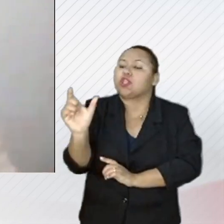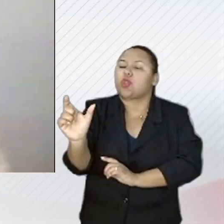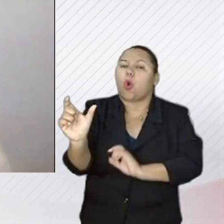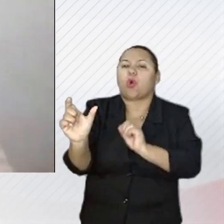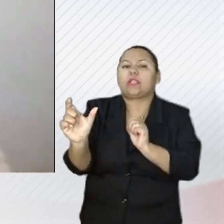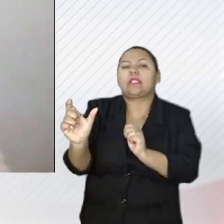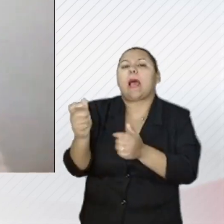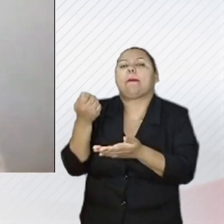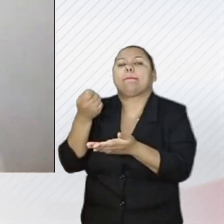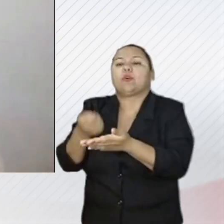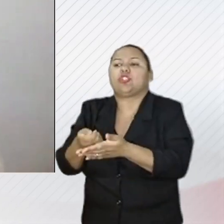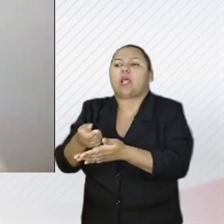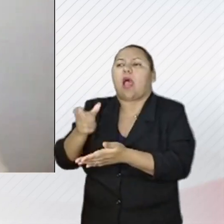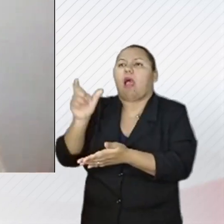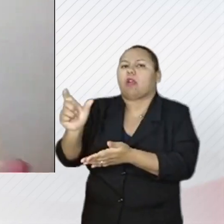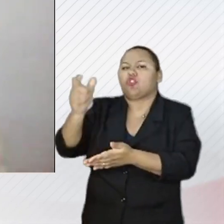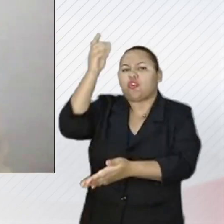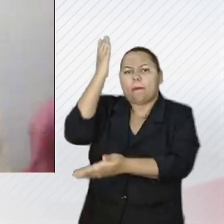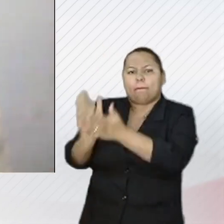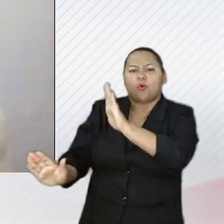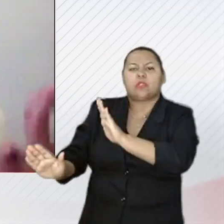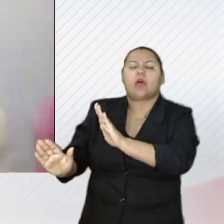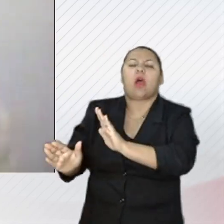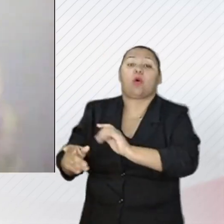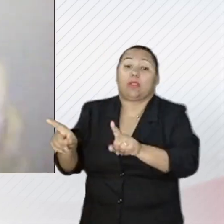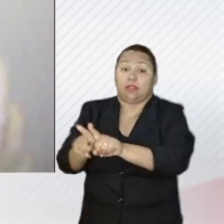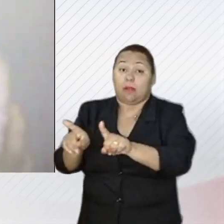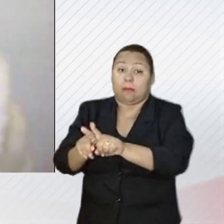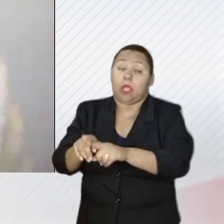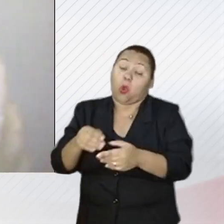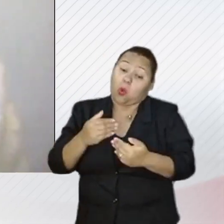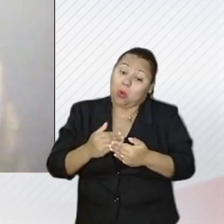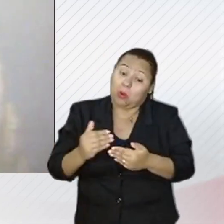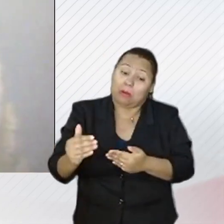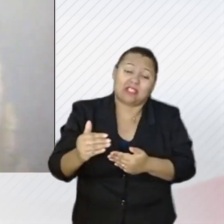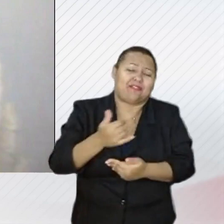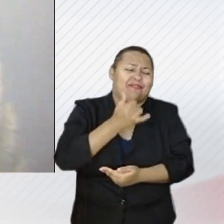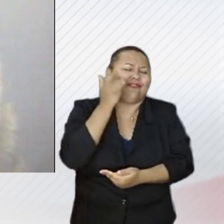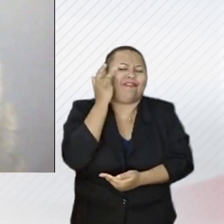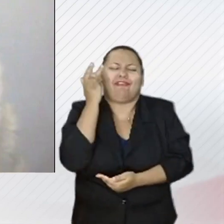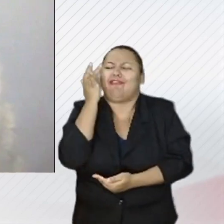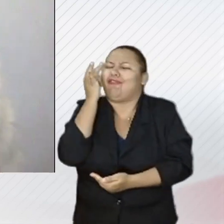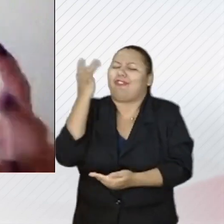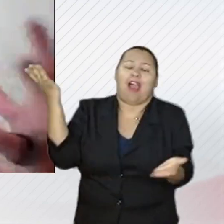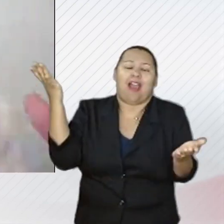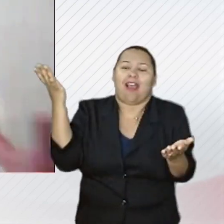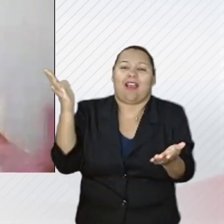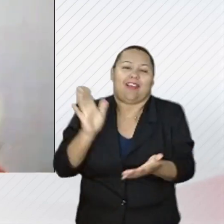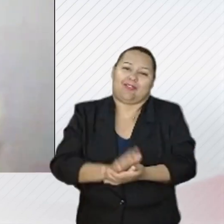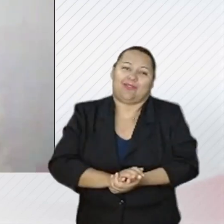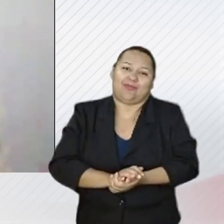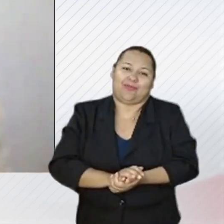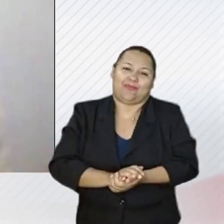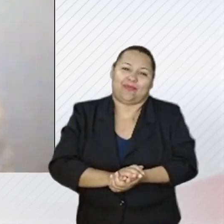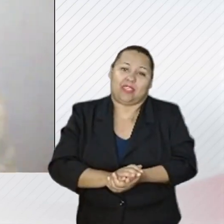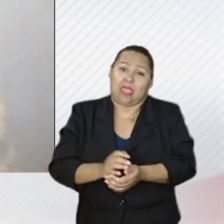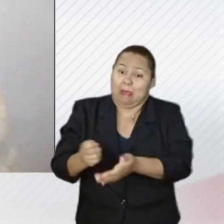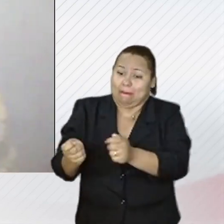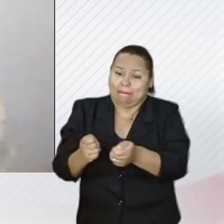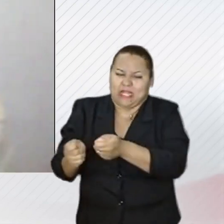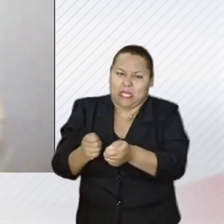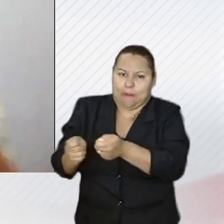expulsão, né, que aí começa também a ficar muito fácil, né, essas manipulações, né?